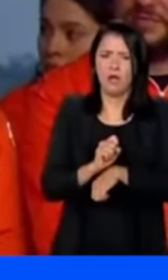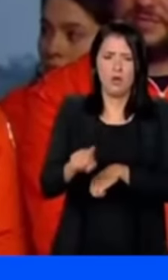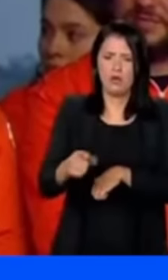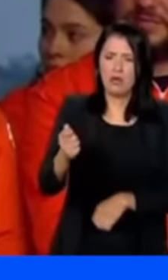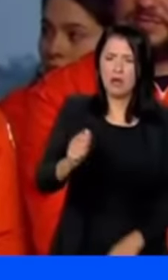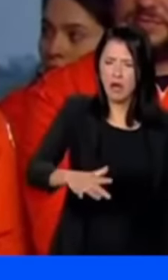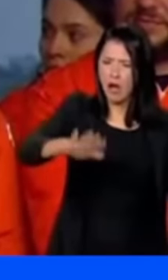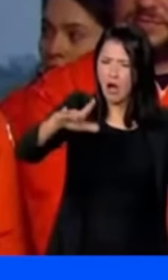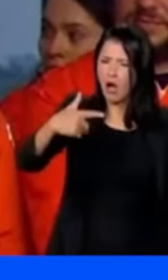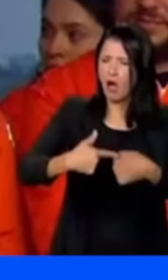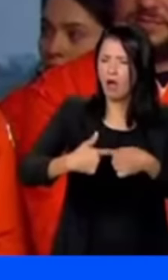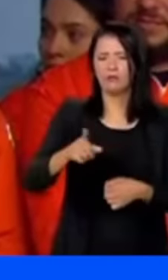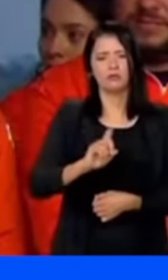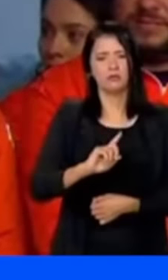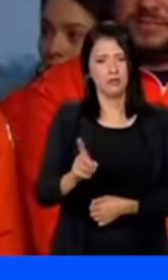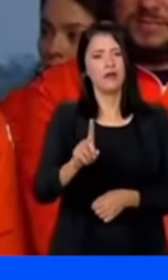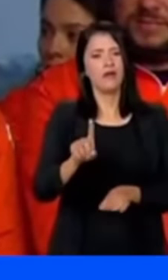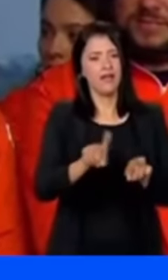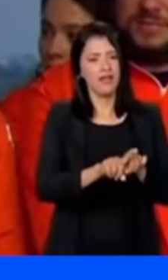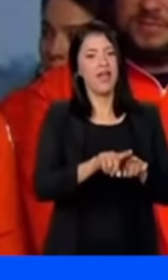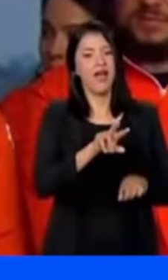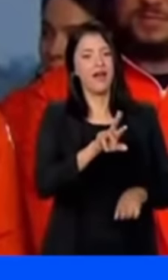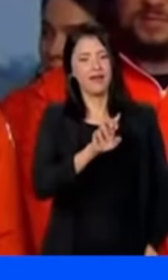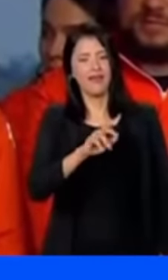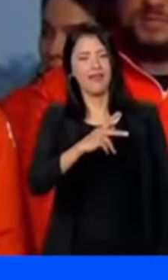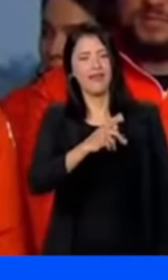isso, está ampliando a Repar.